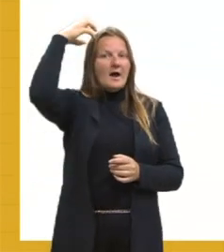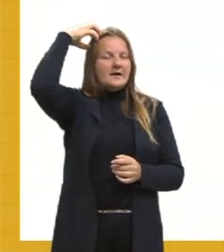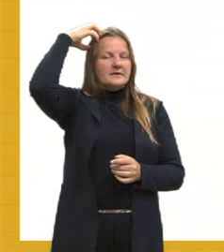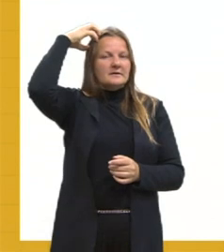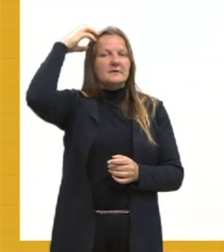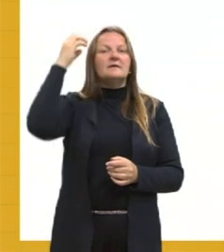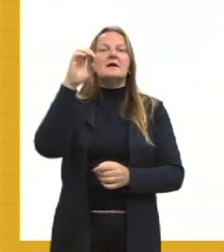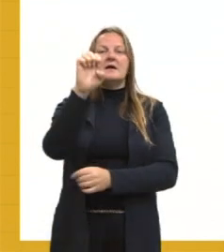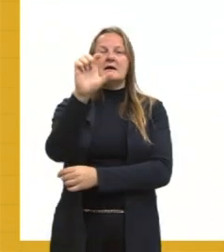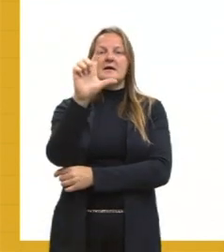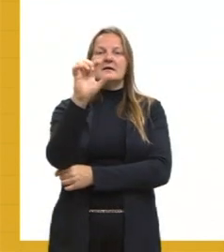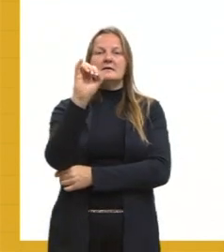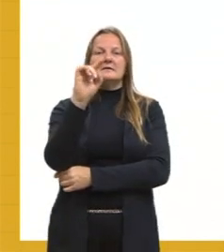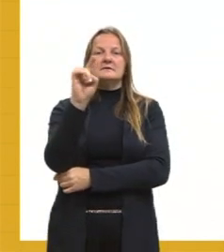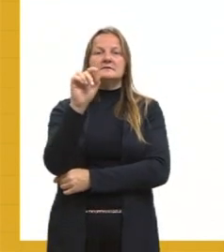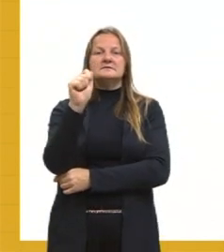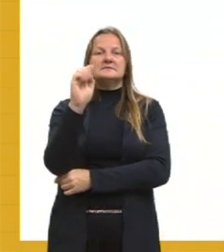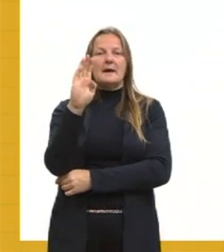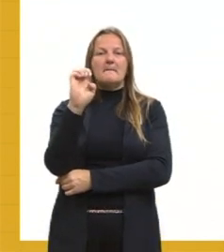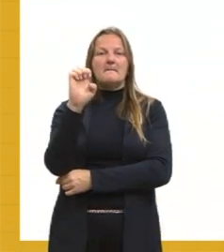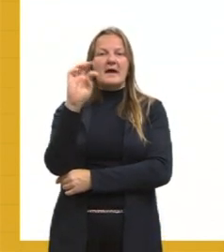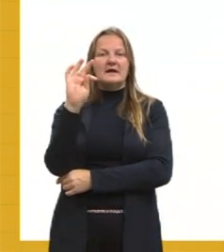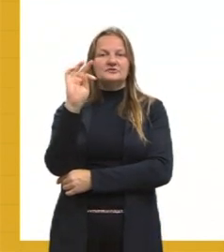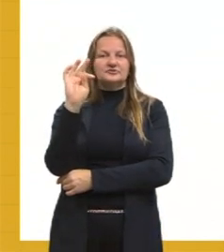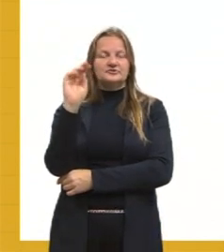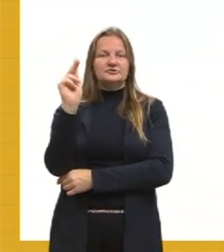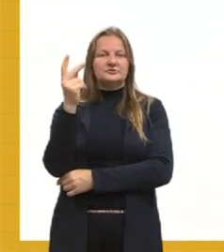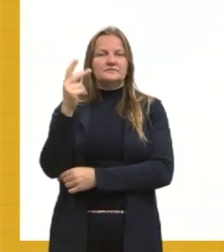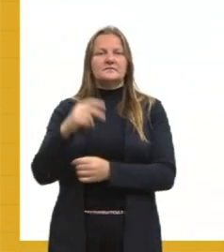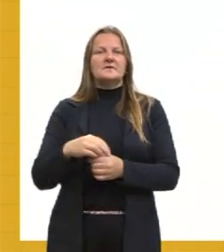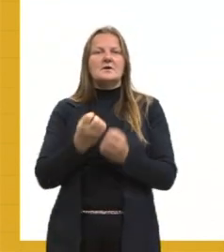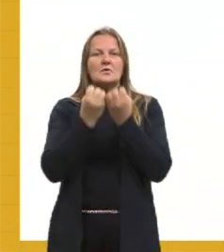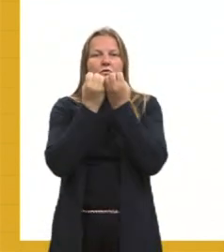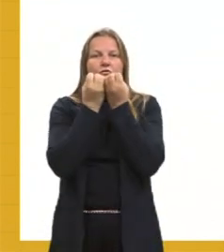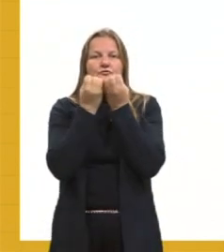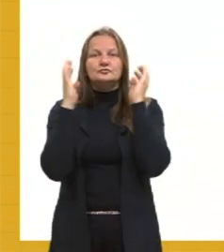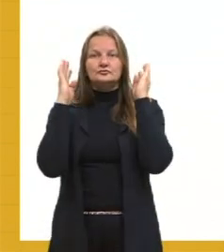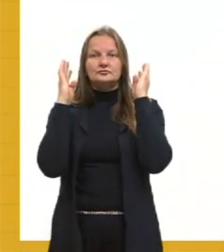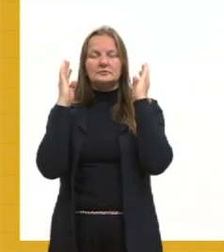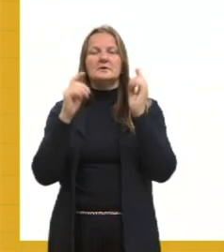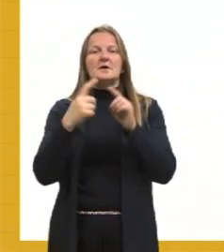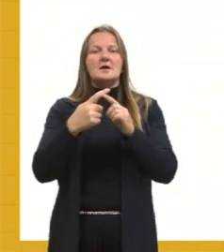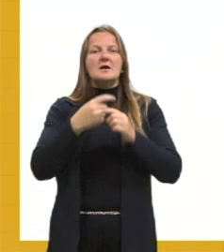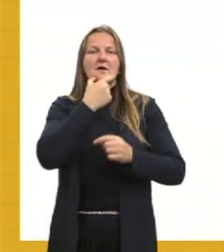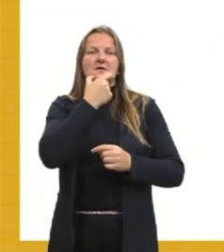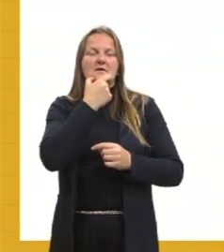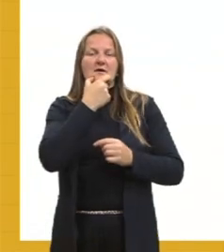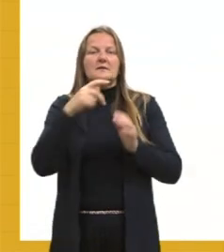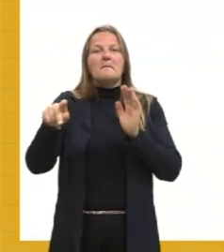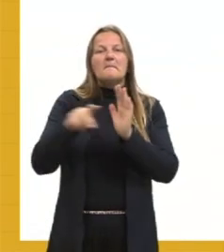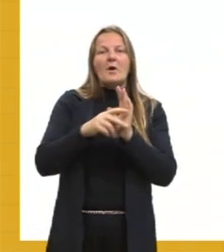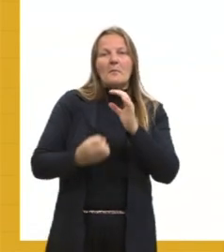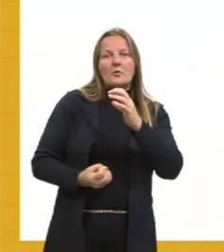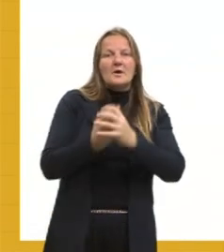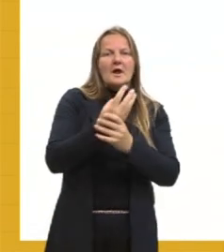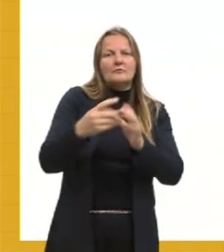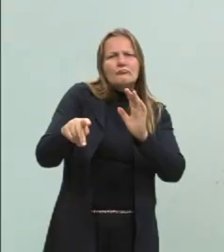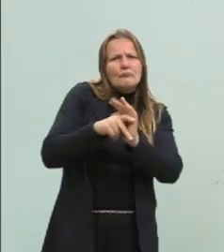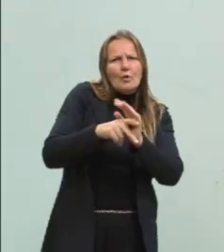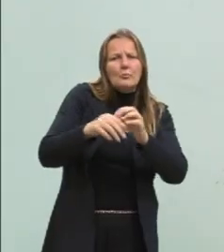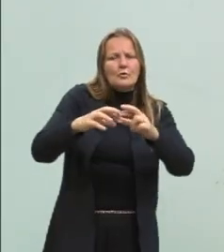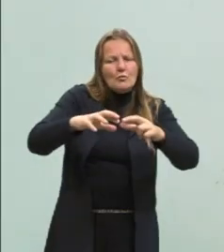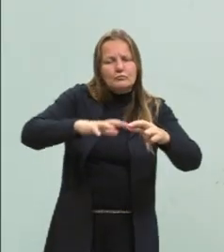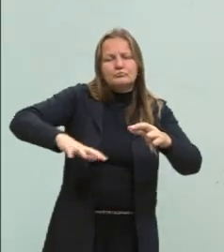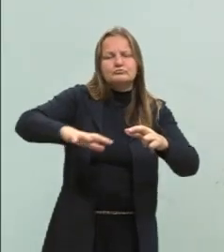lá na época de William Shakespeare ela influenciou com o inglês elizabetano foi criado né os